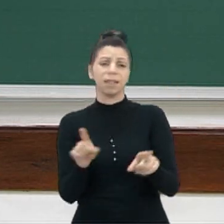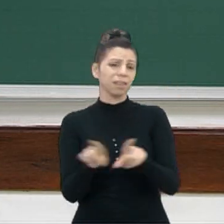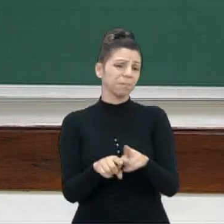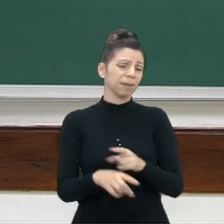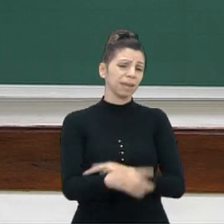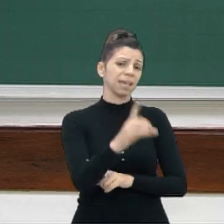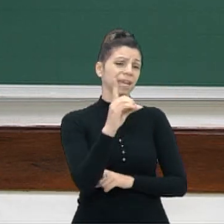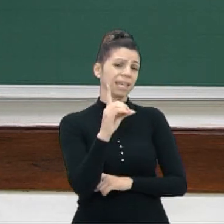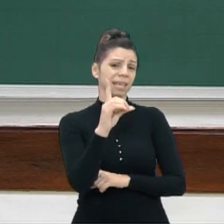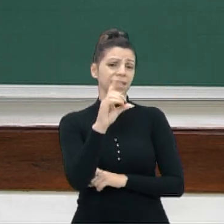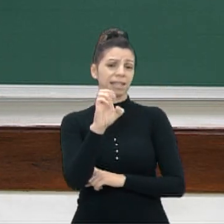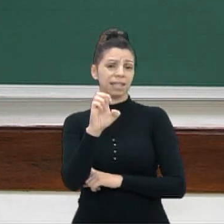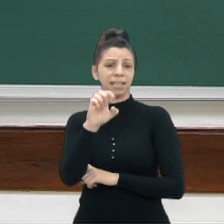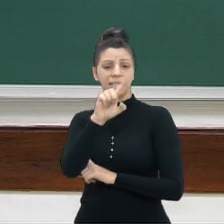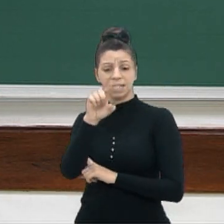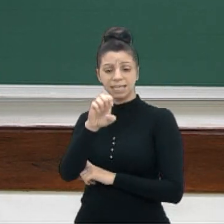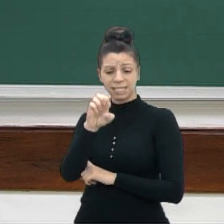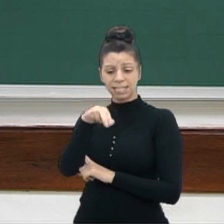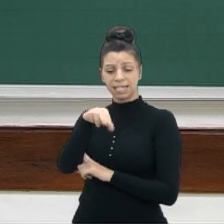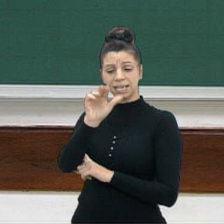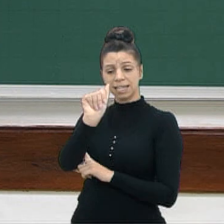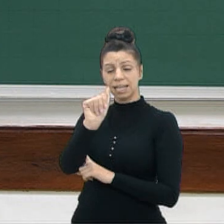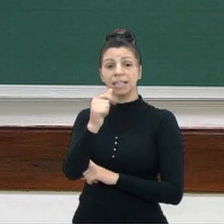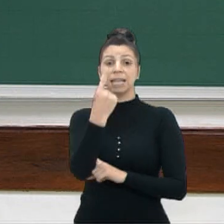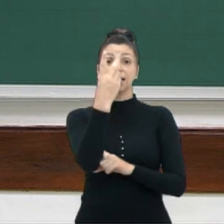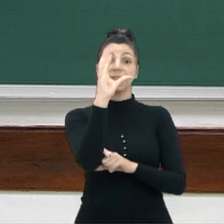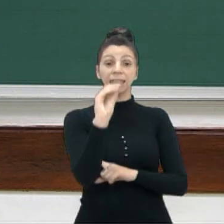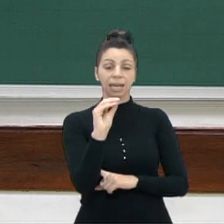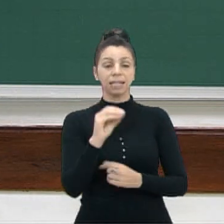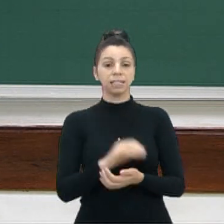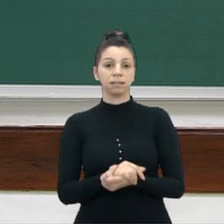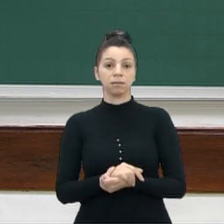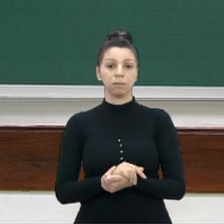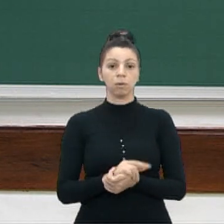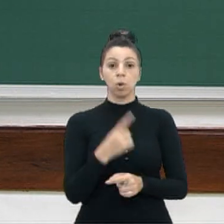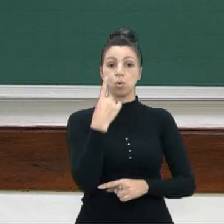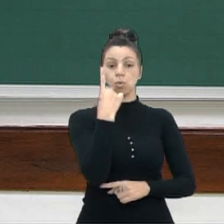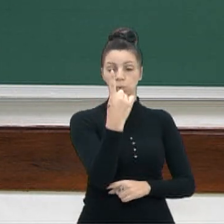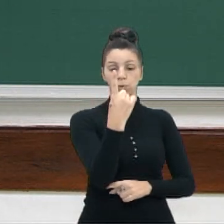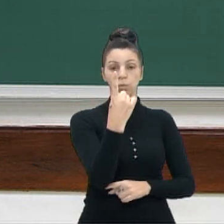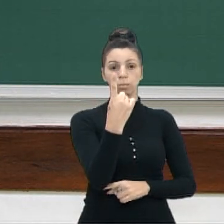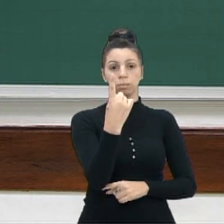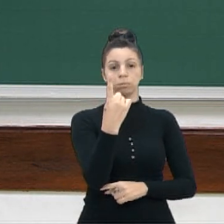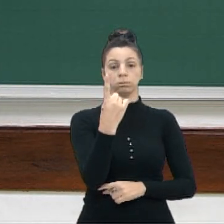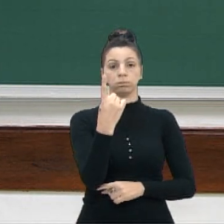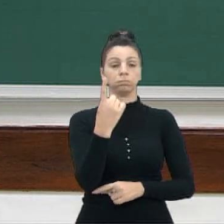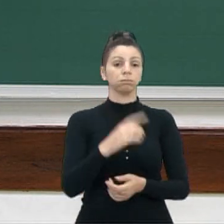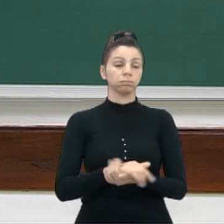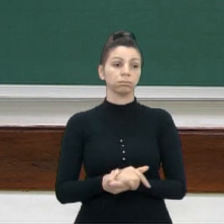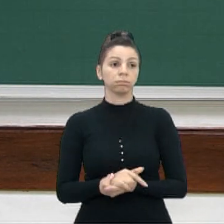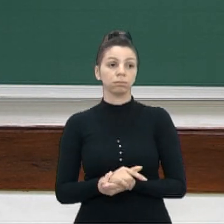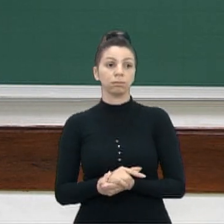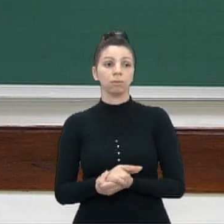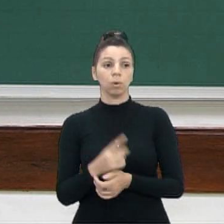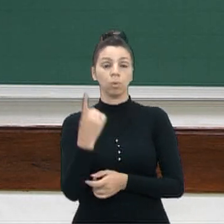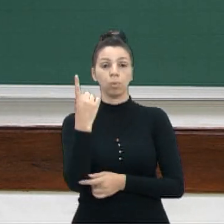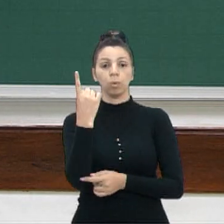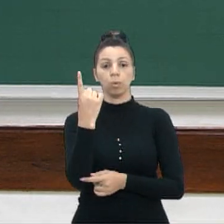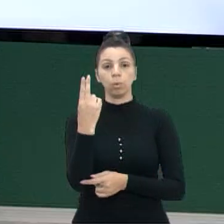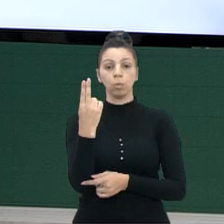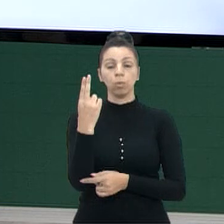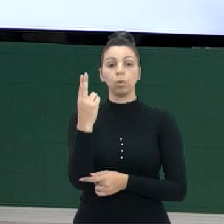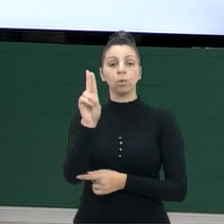Uma dezena são 10 unidades. Uma unidade é 1. Então, como é que vai ficar isso aqui? Eu